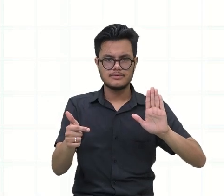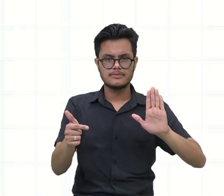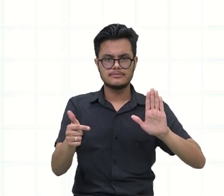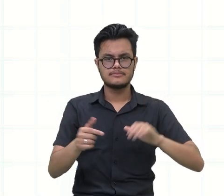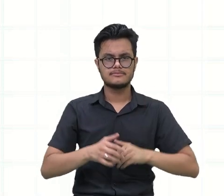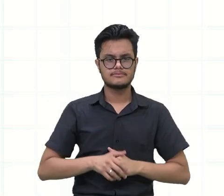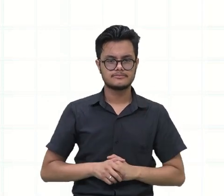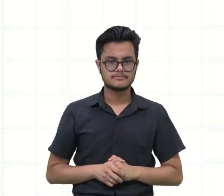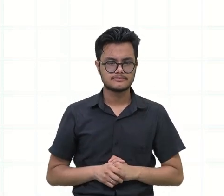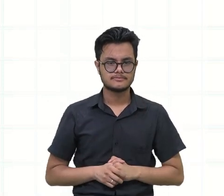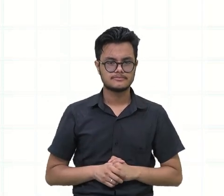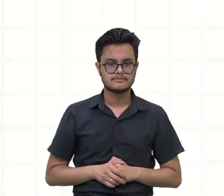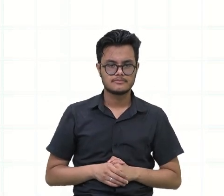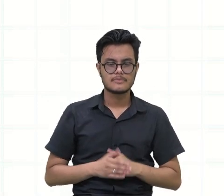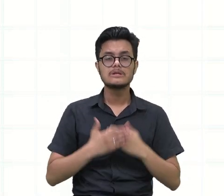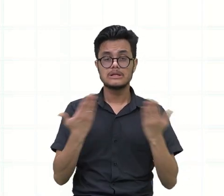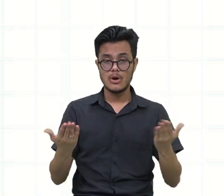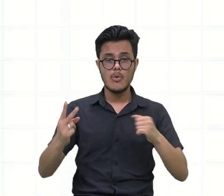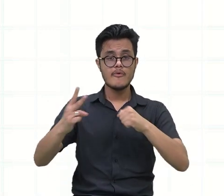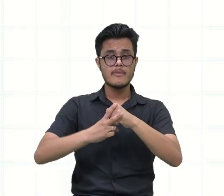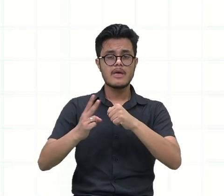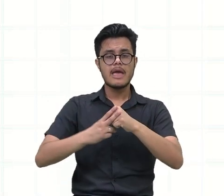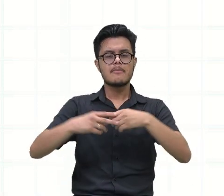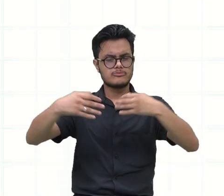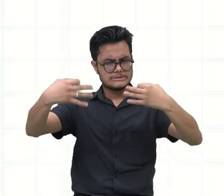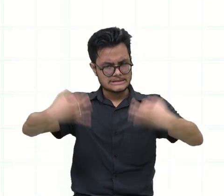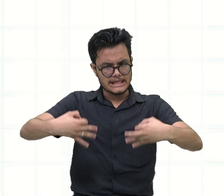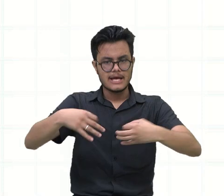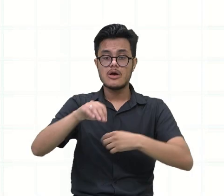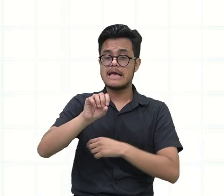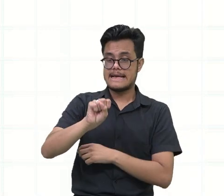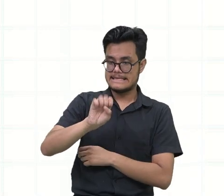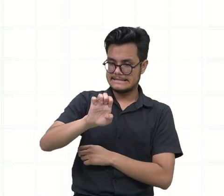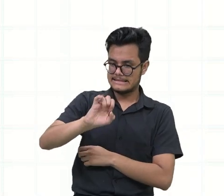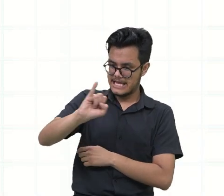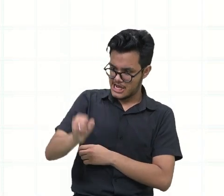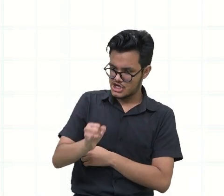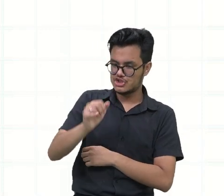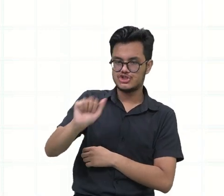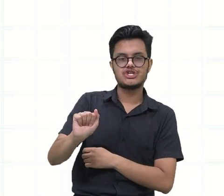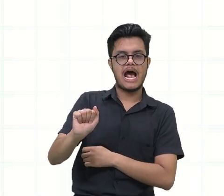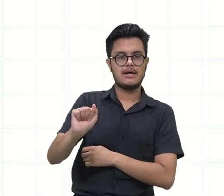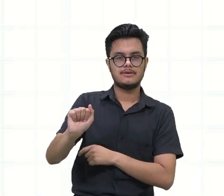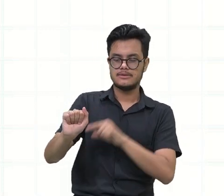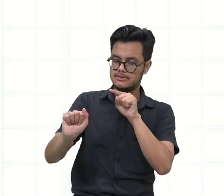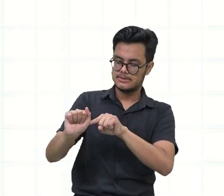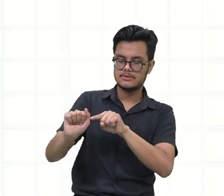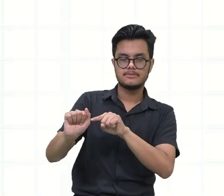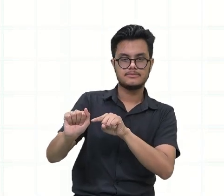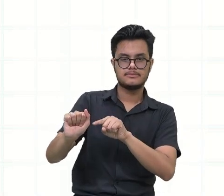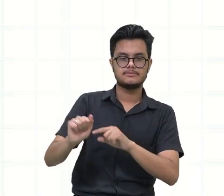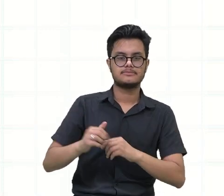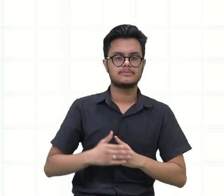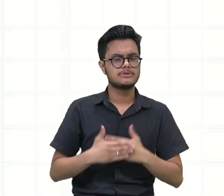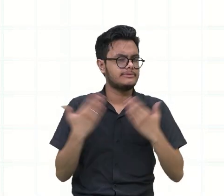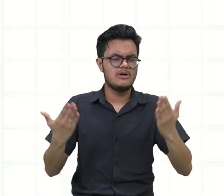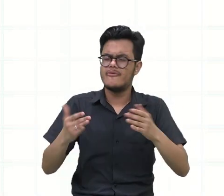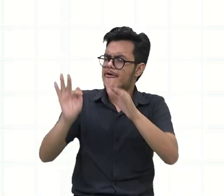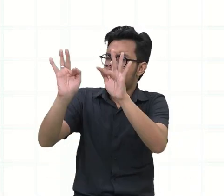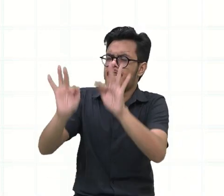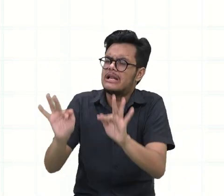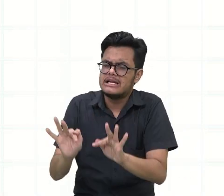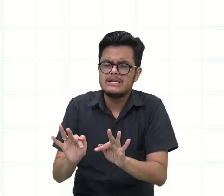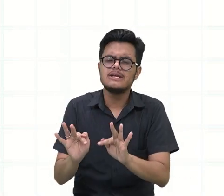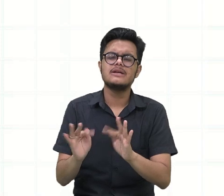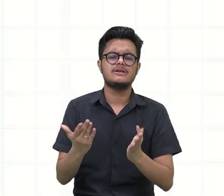tá? O verbo correto é seja. Seja feliz, seja amoroso, seja